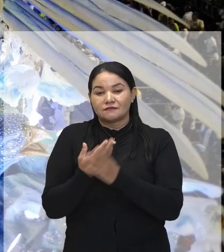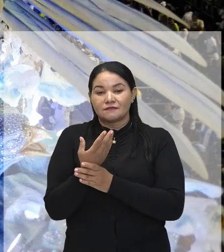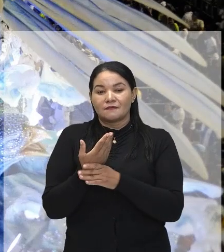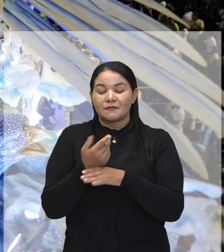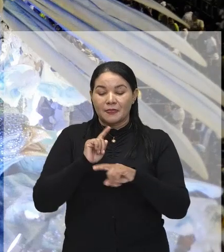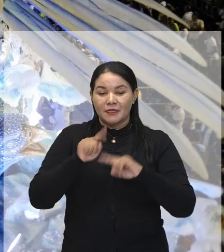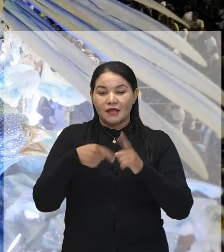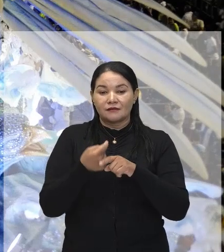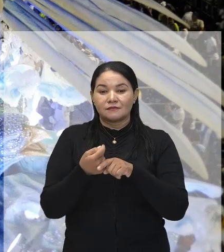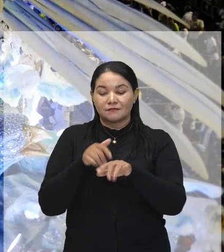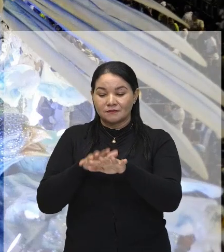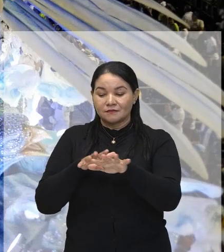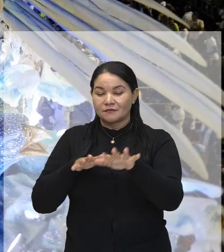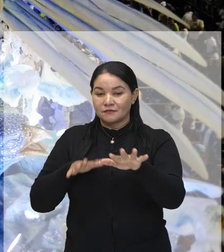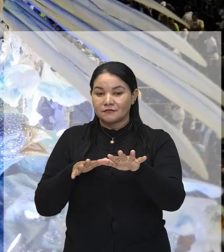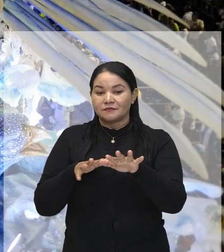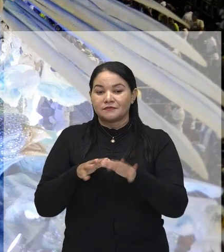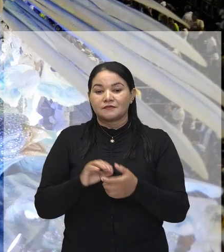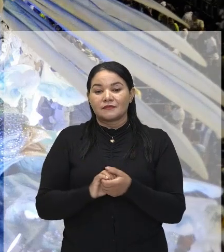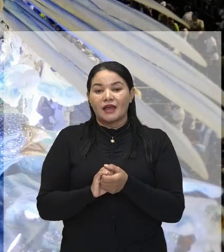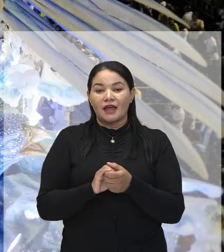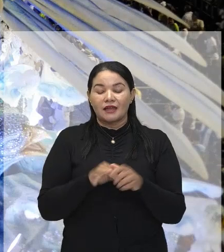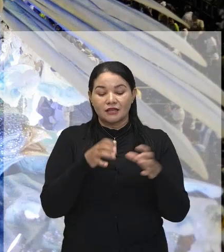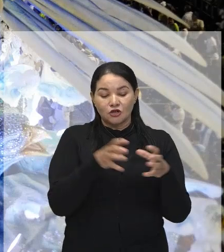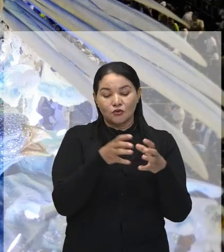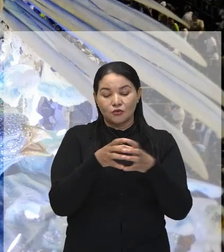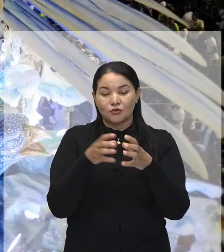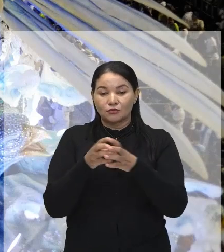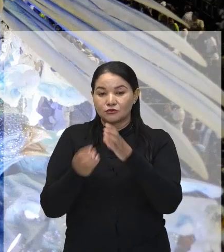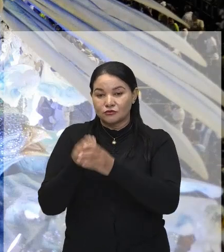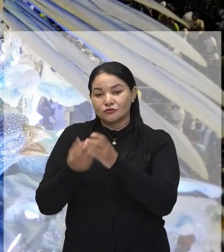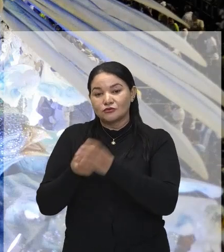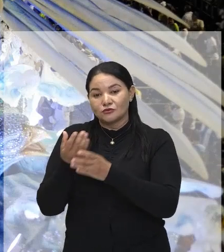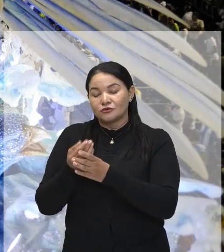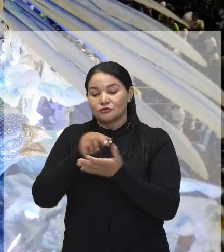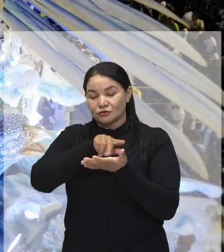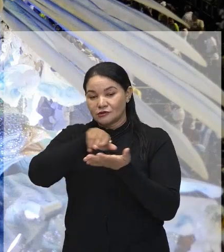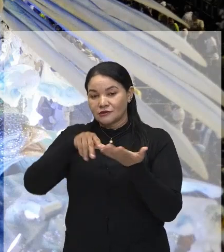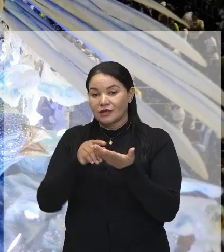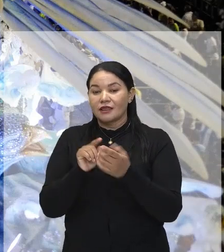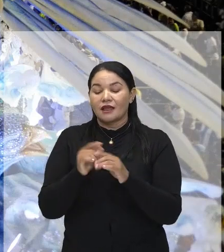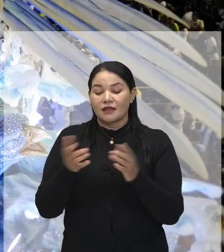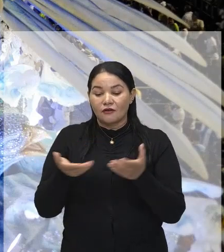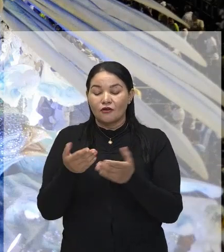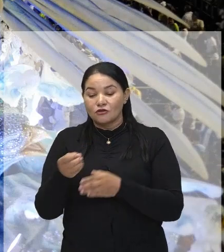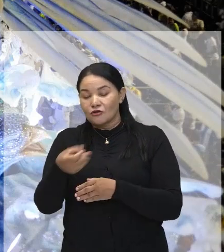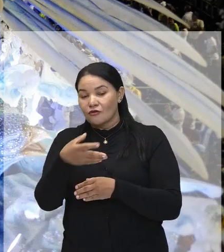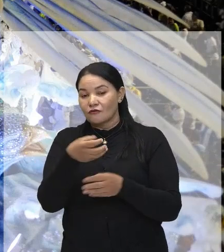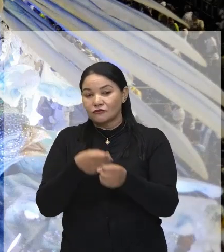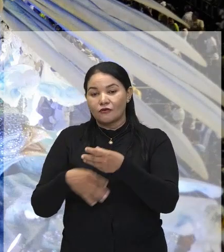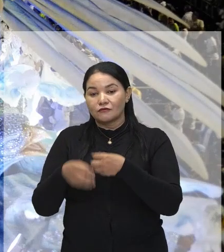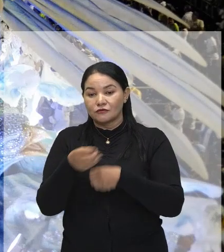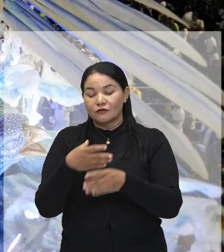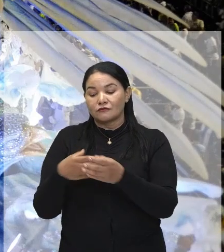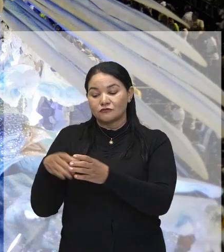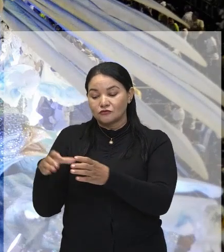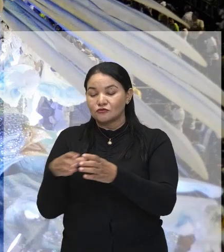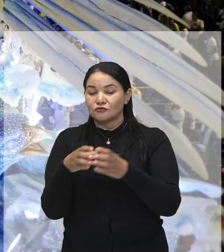de samba Estácio de Sá. A partir daí começaram a surgir novas escolas de samba no Rio de Janeiro e em São